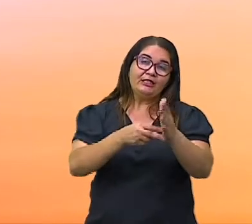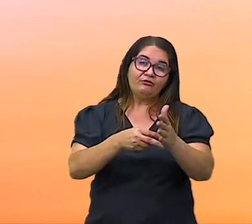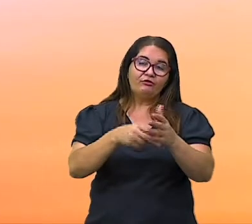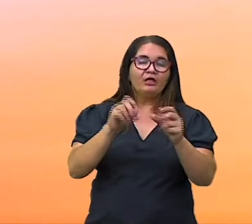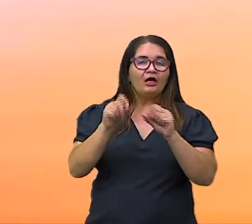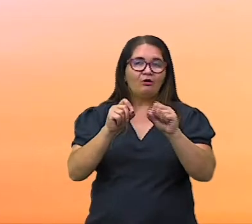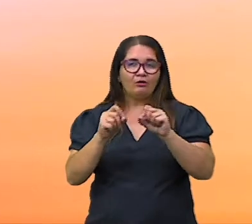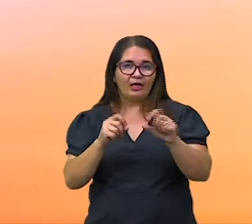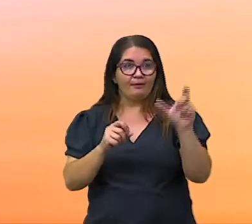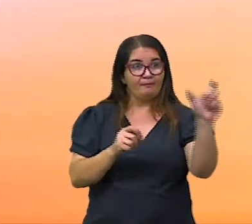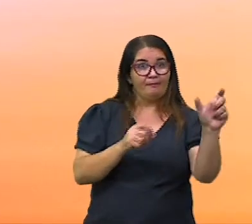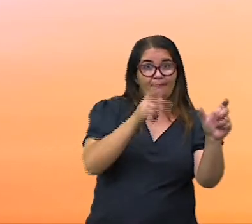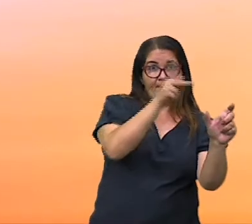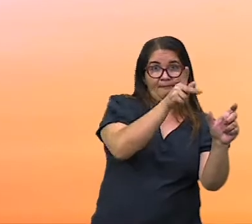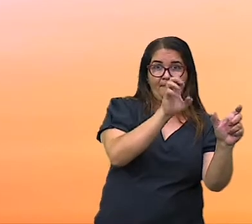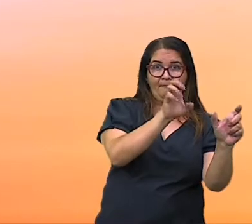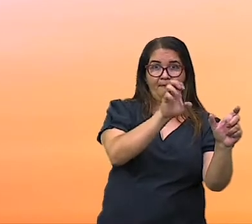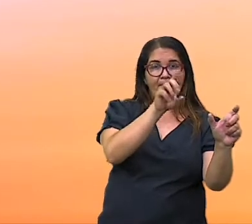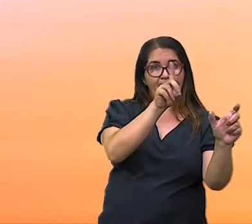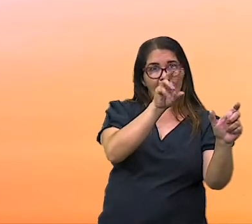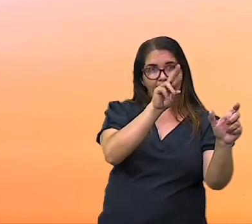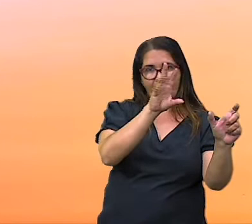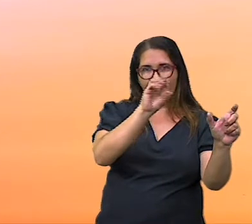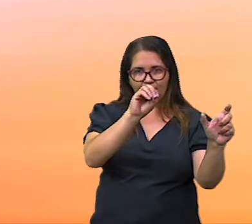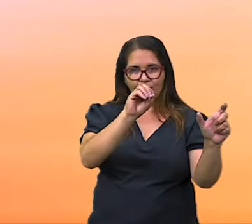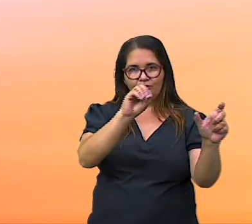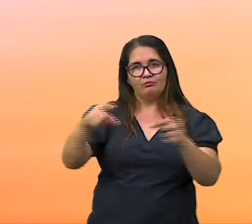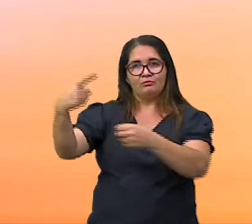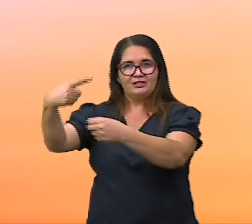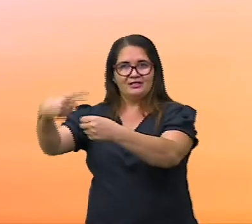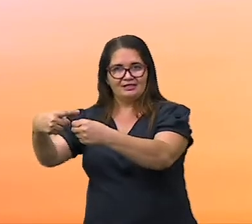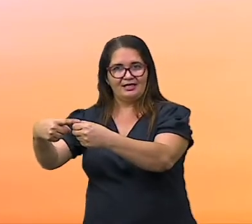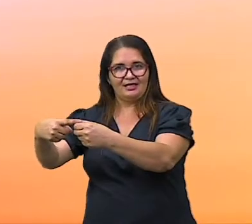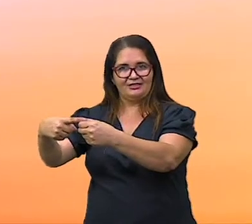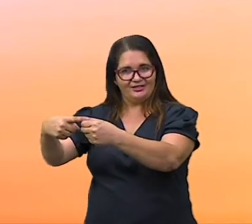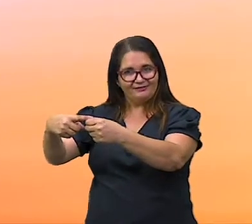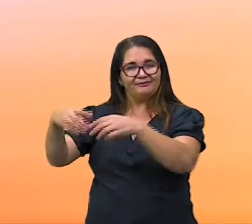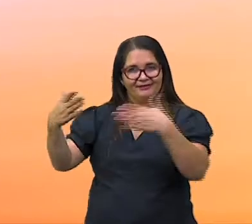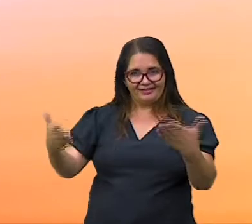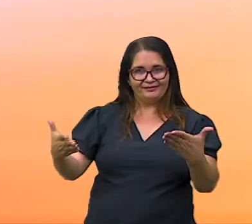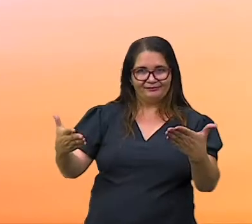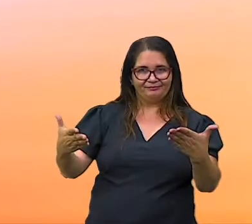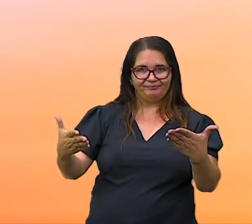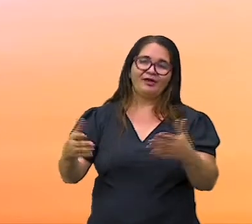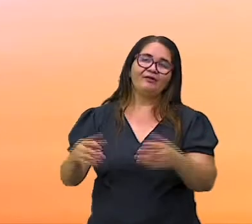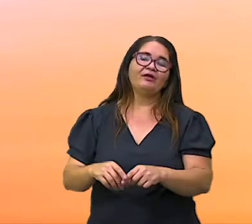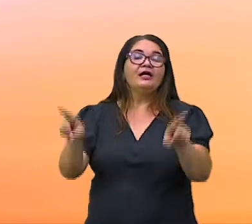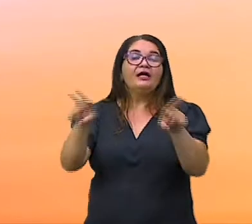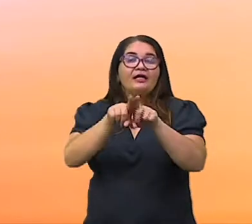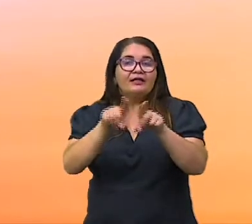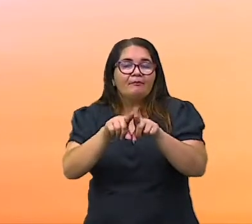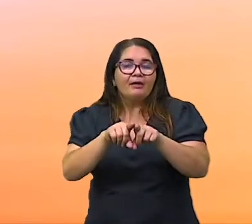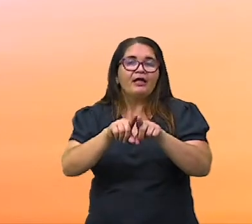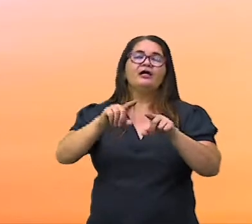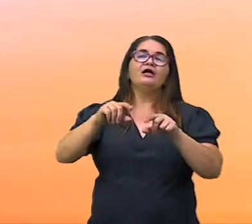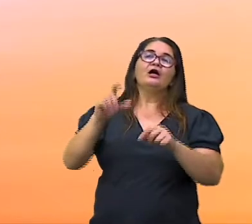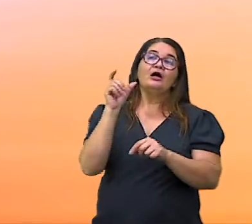gente traduz, né, ao inverso, a cidade de Pedro, como Teresópolis, a